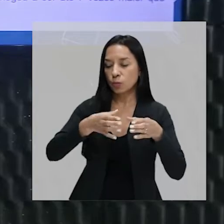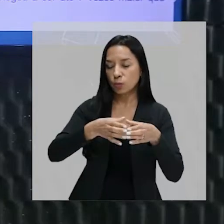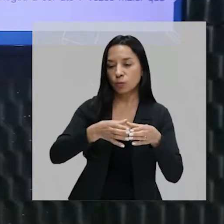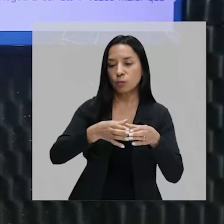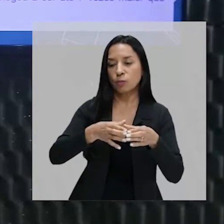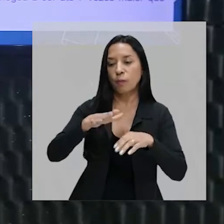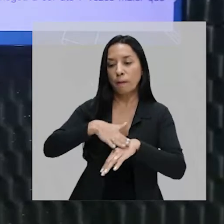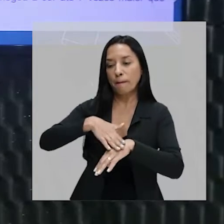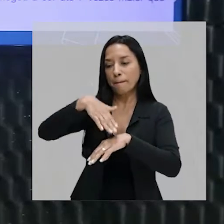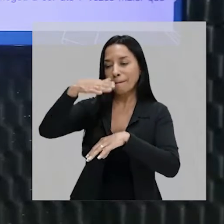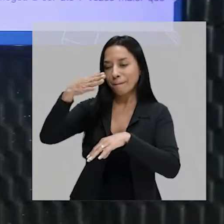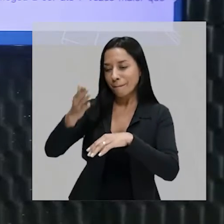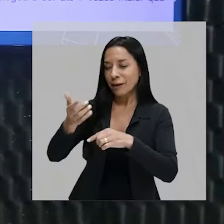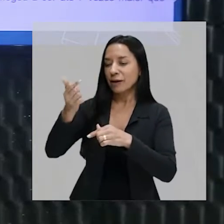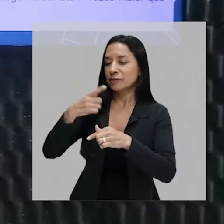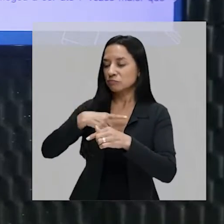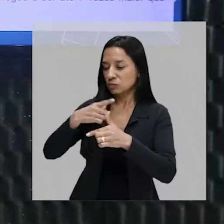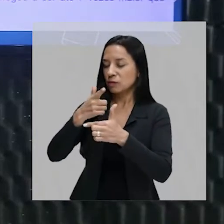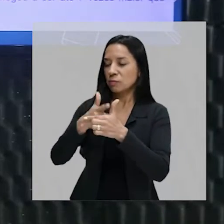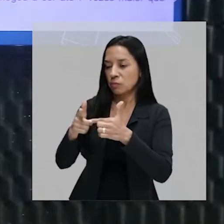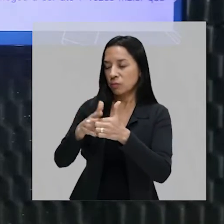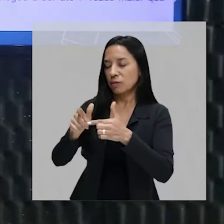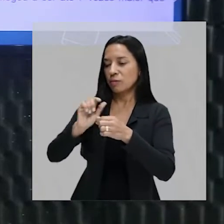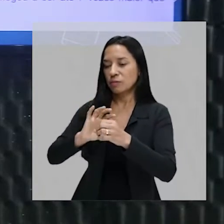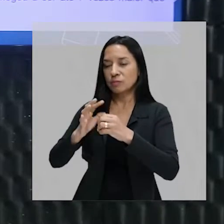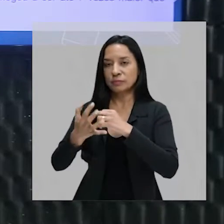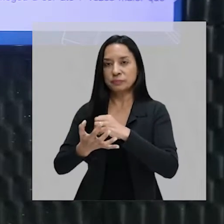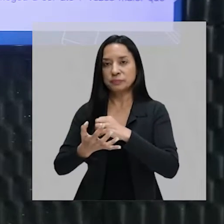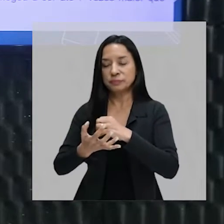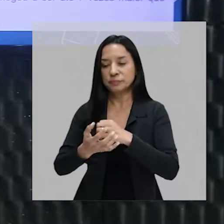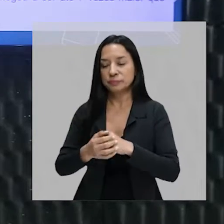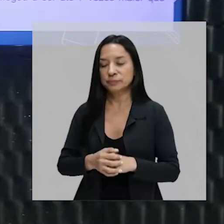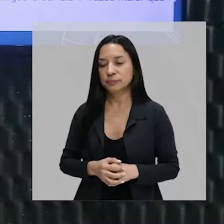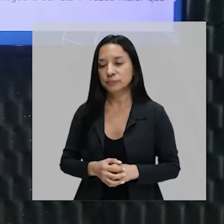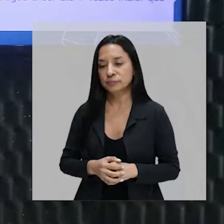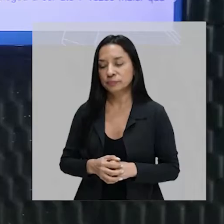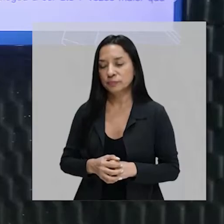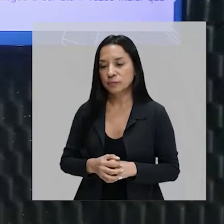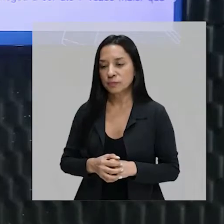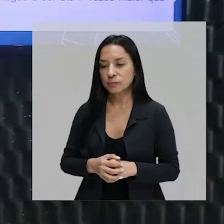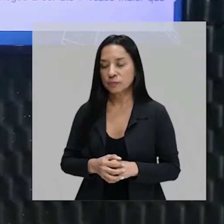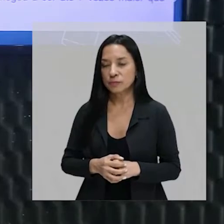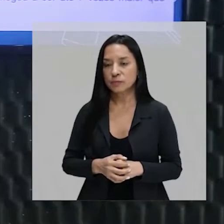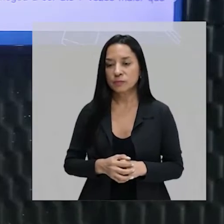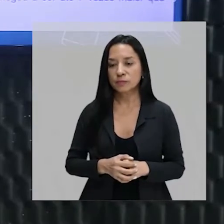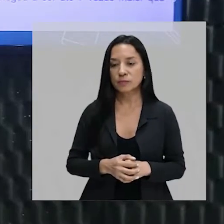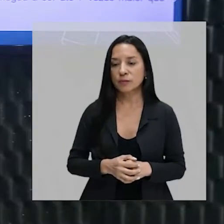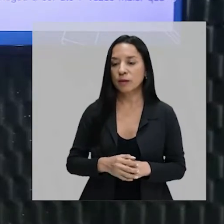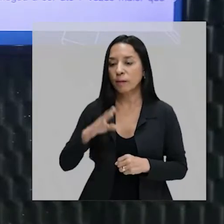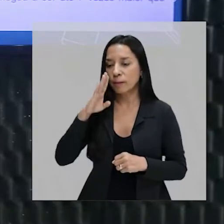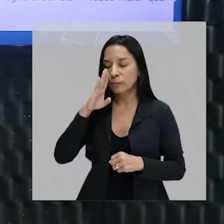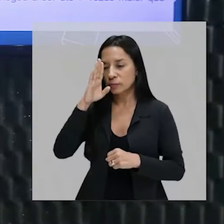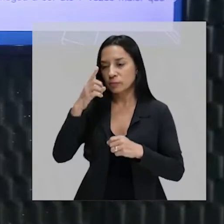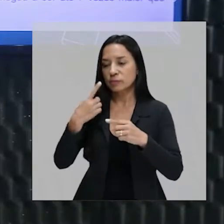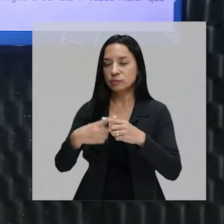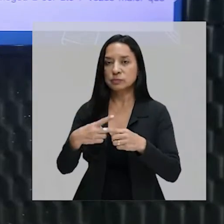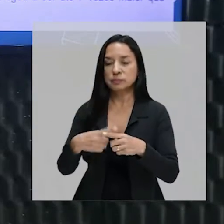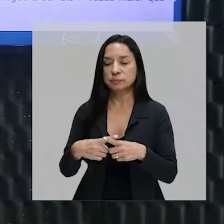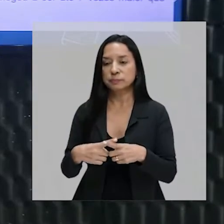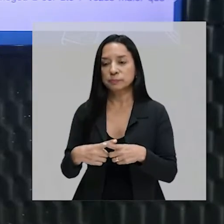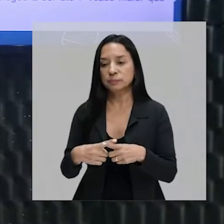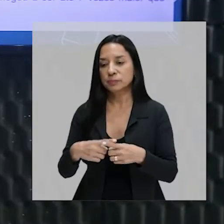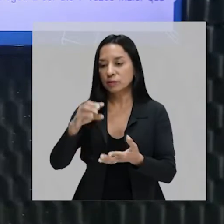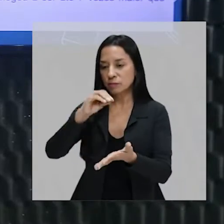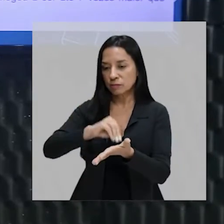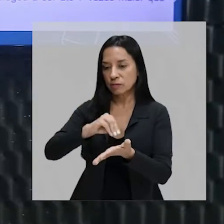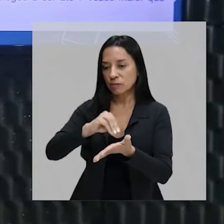um dos setores mais atingidos com a pandemia e já covid-19 principalmente por conta de que